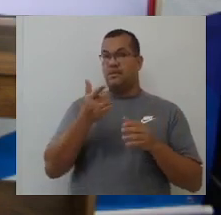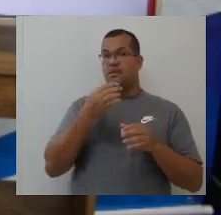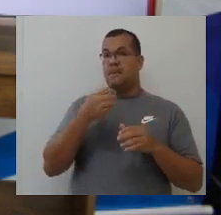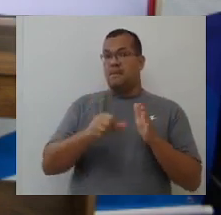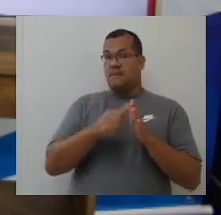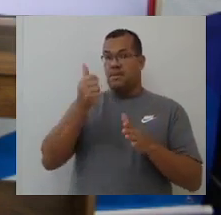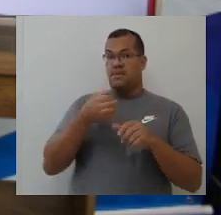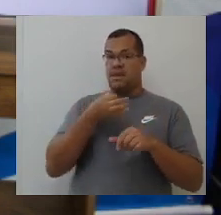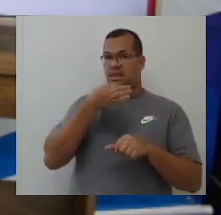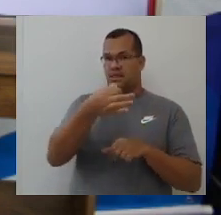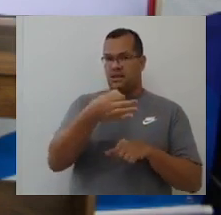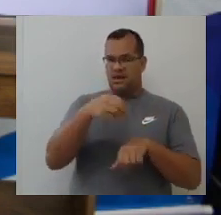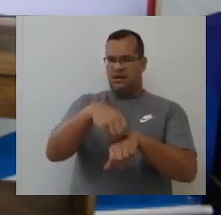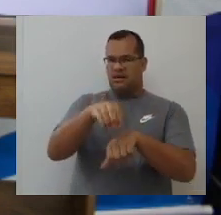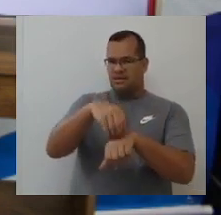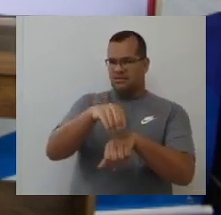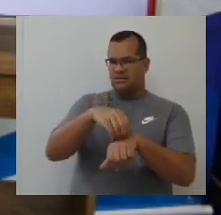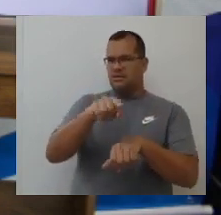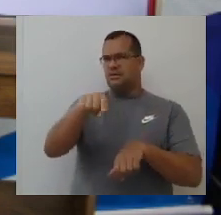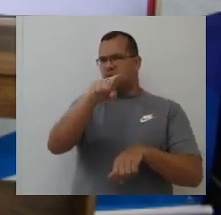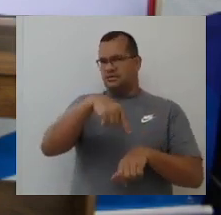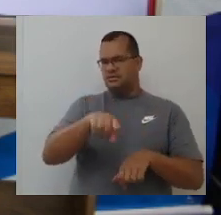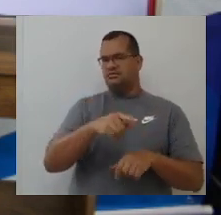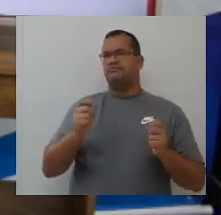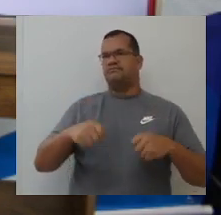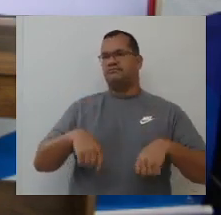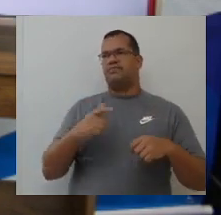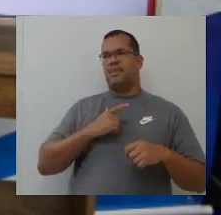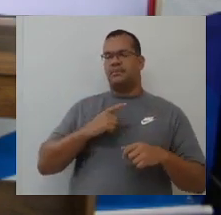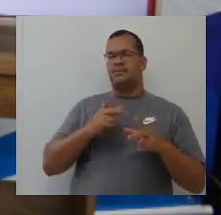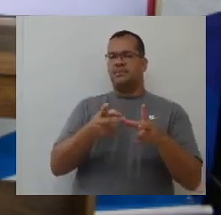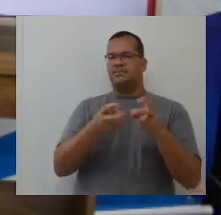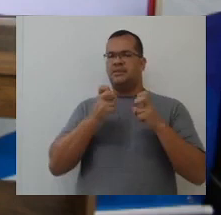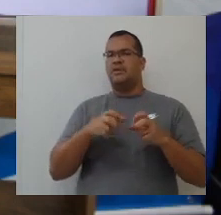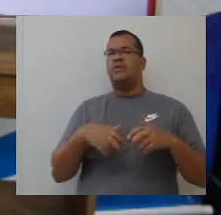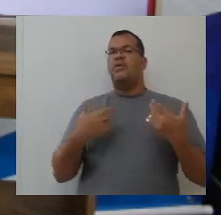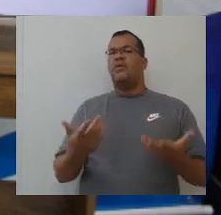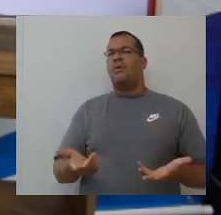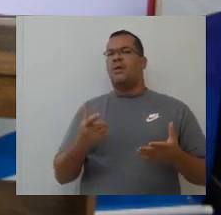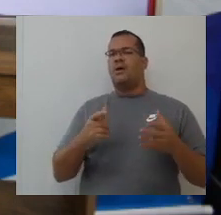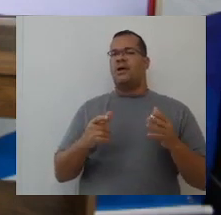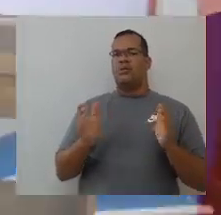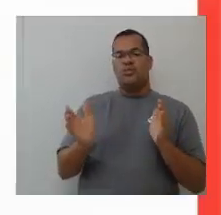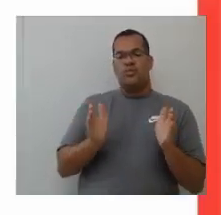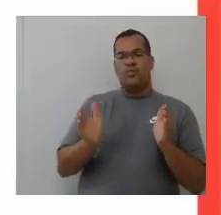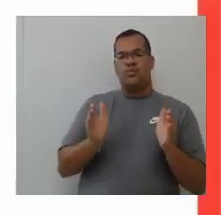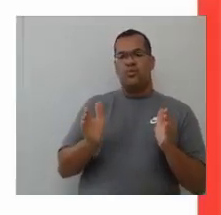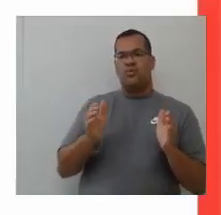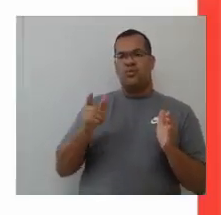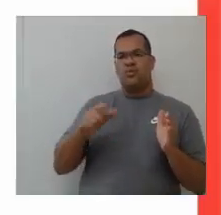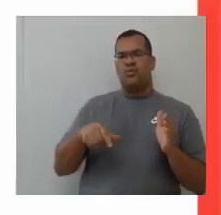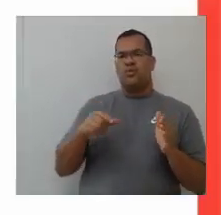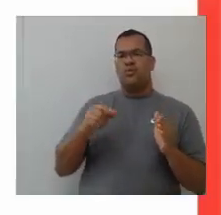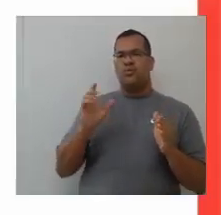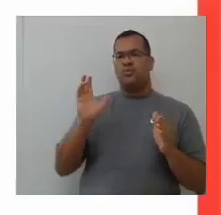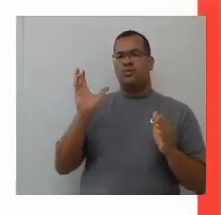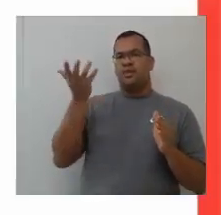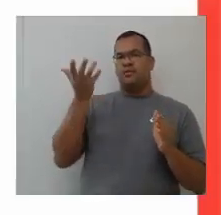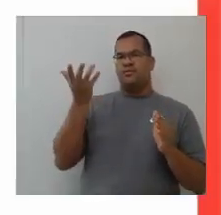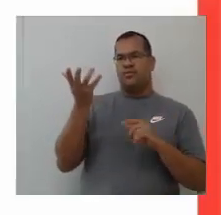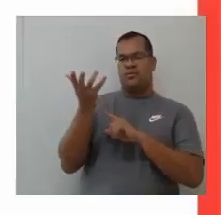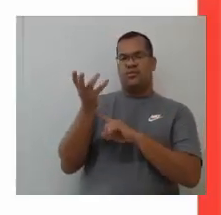é, nesse processo de formação do question tag, eu tenho que identificar o tempo verbal ou